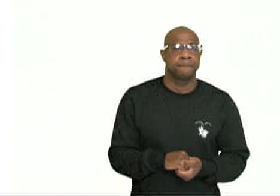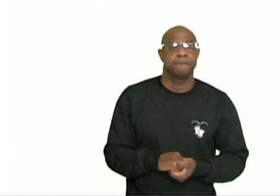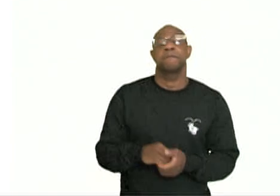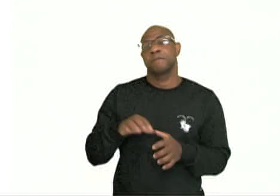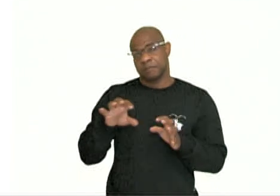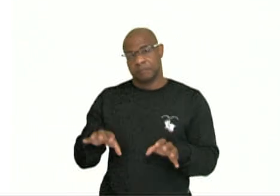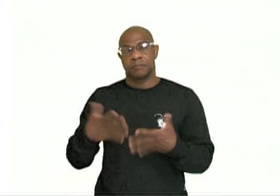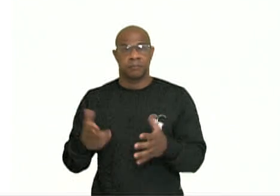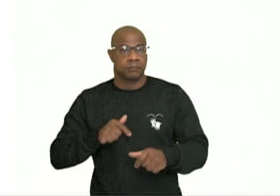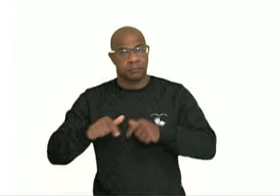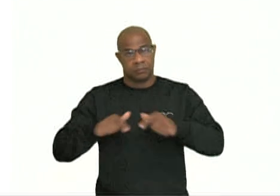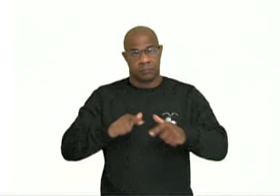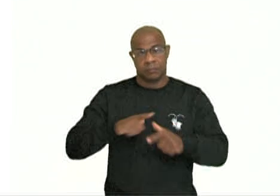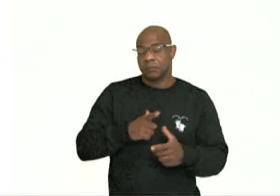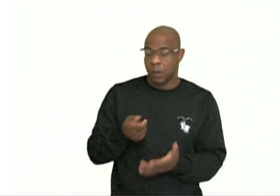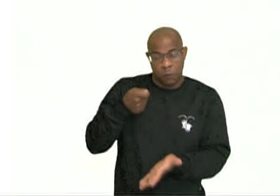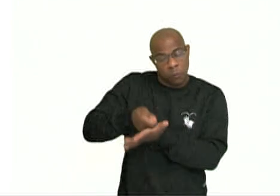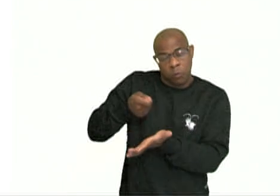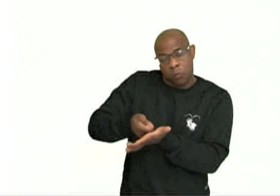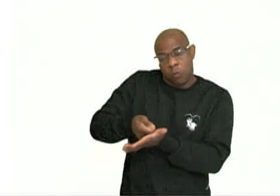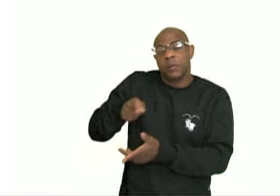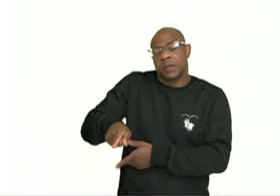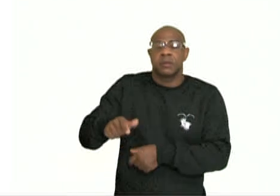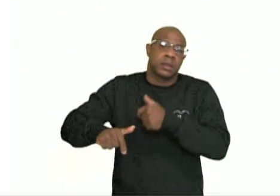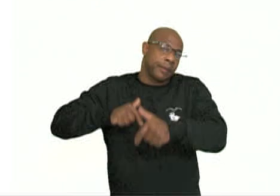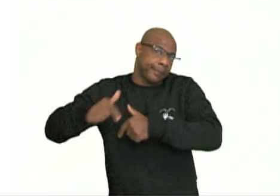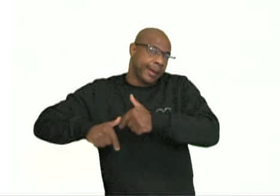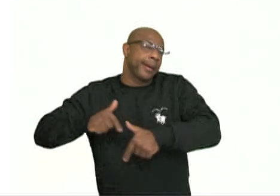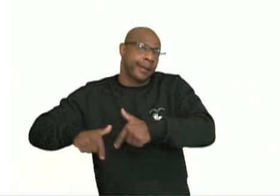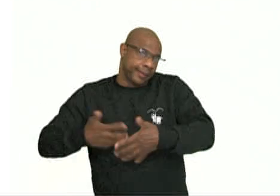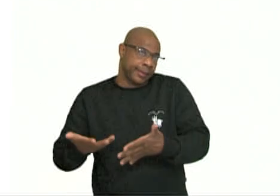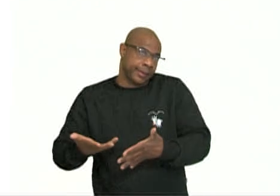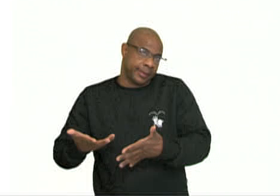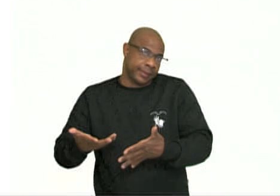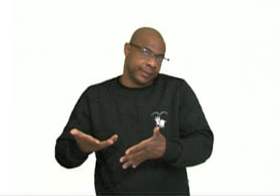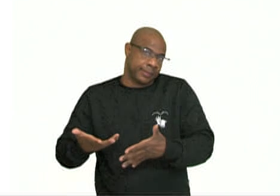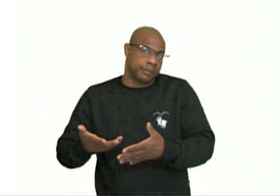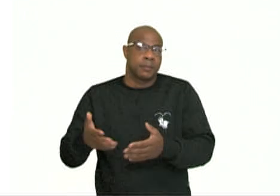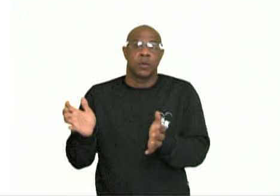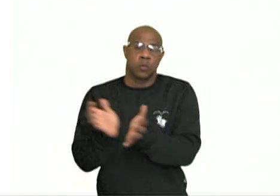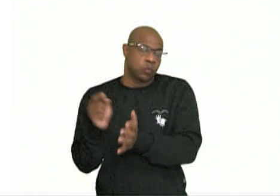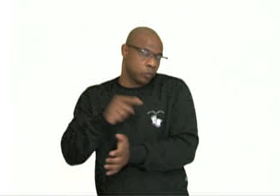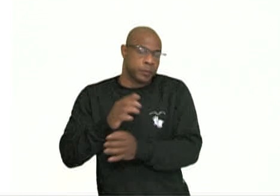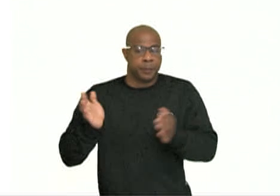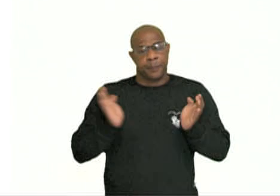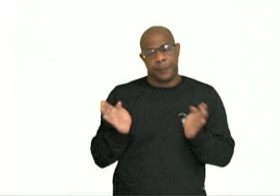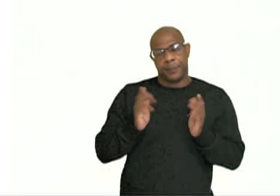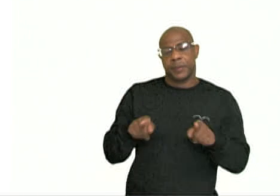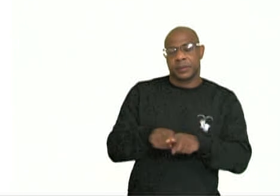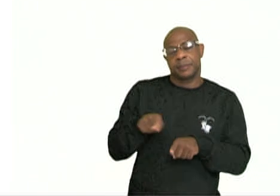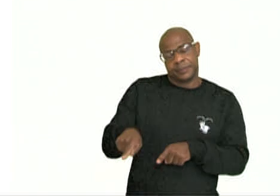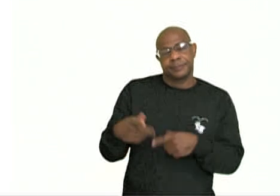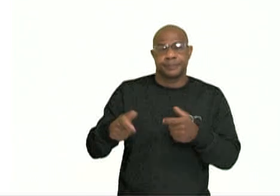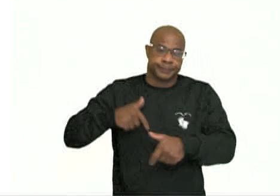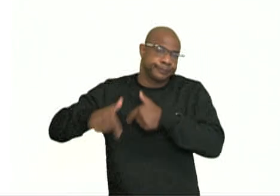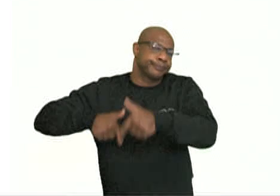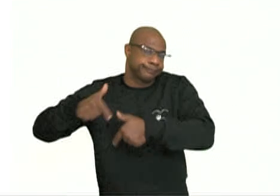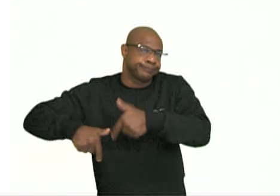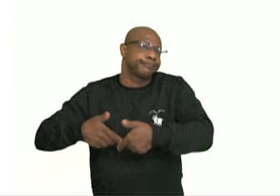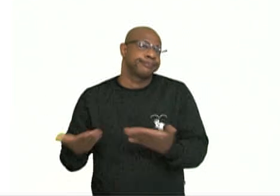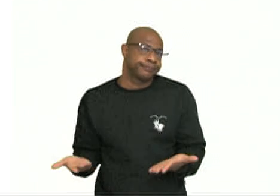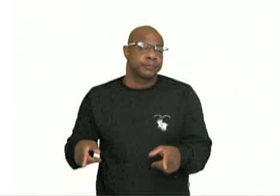Assim, o trabalhador é forçado a vender a sua força de trabalho para a burguesia e a submeter-se às determinações da classe